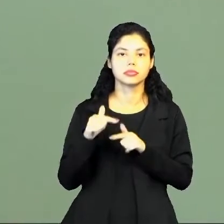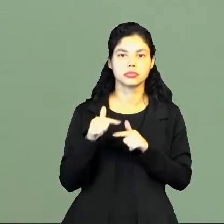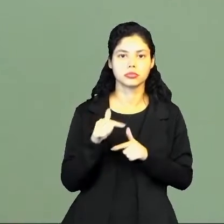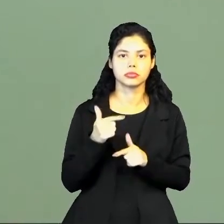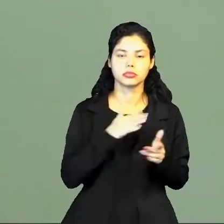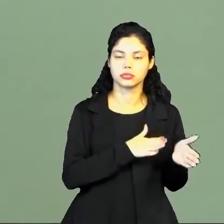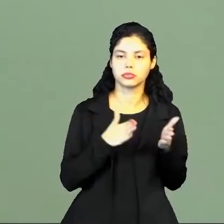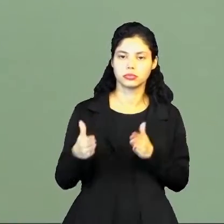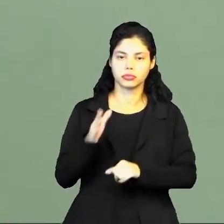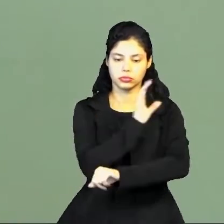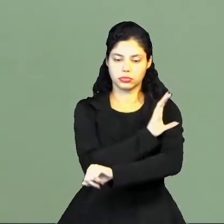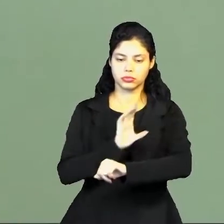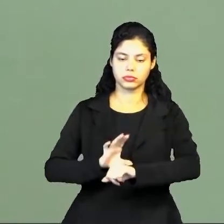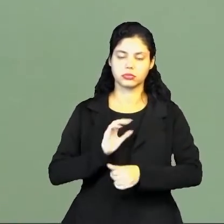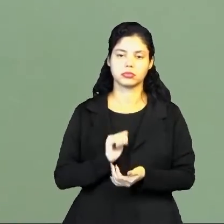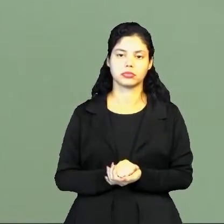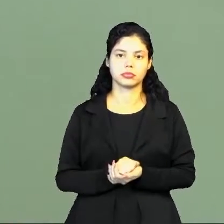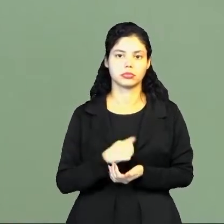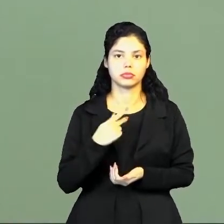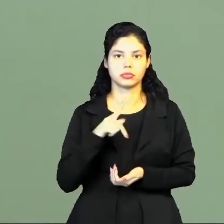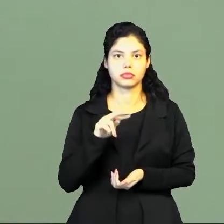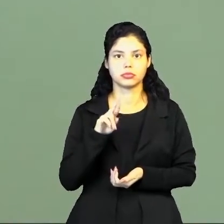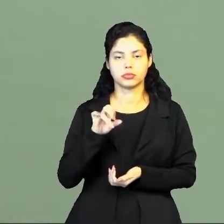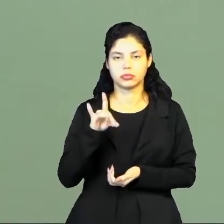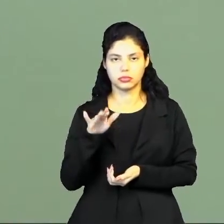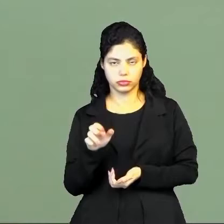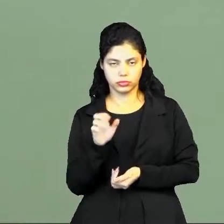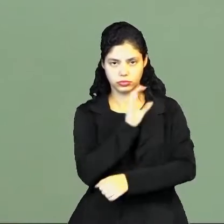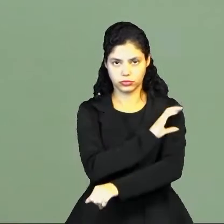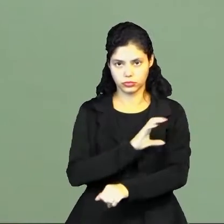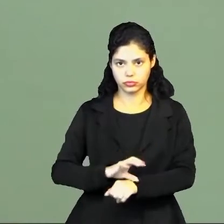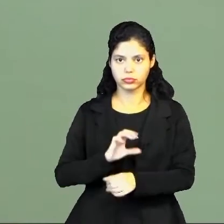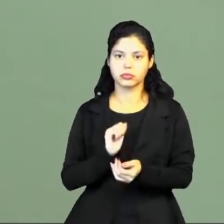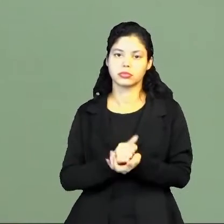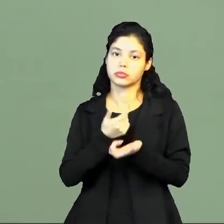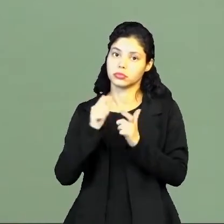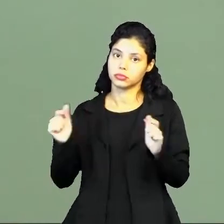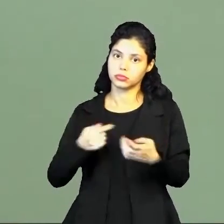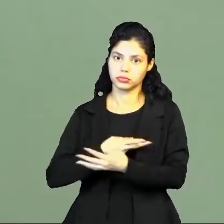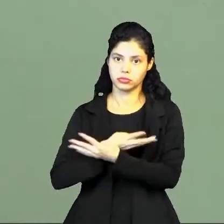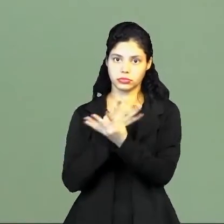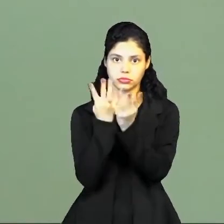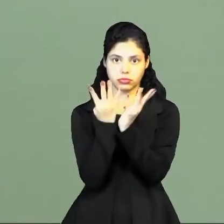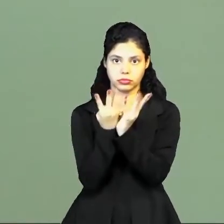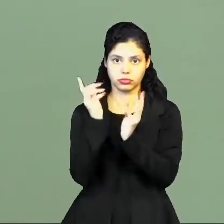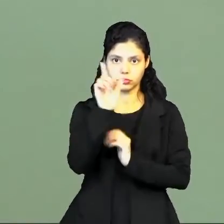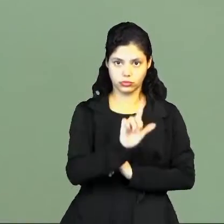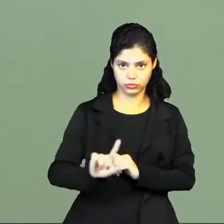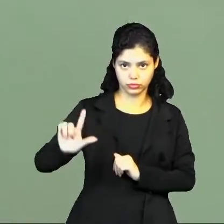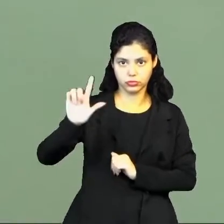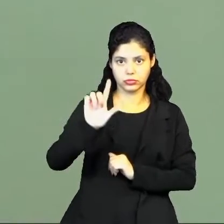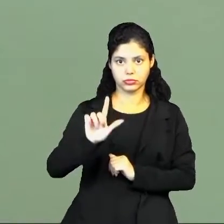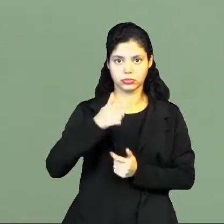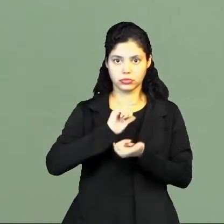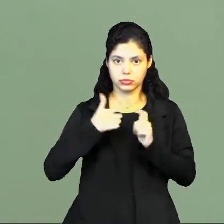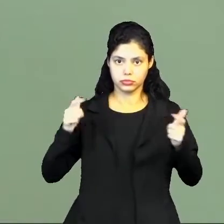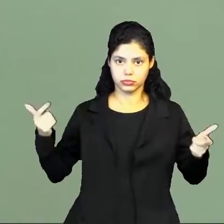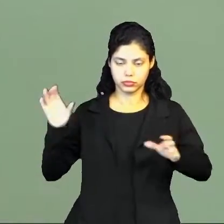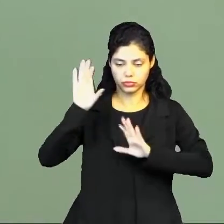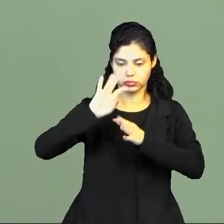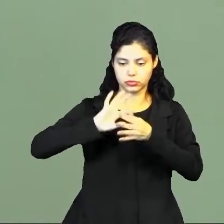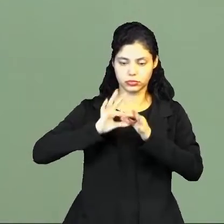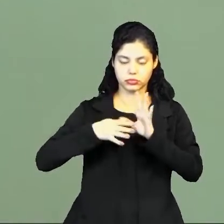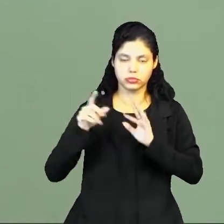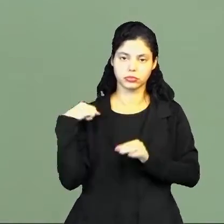trabalhar essa parte cultural, da pluralidade cultural. Então a literatura ela abre esse leque para a gente compreender certos contextos, tanto